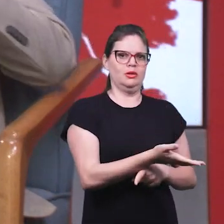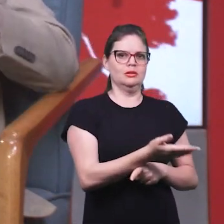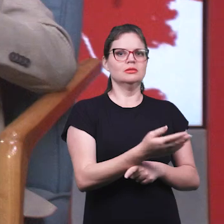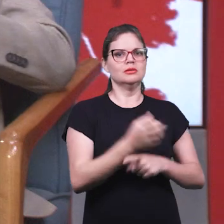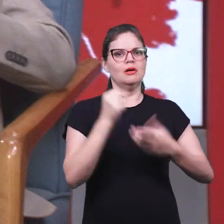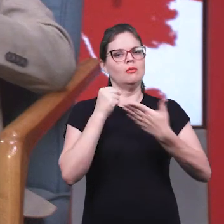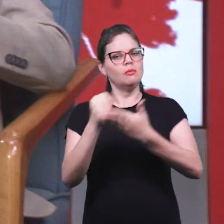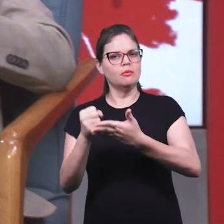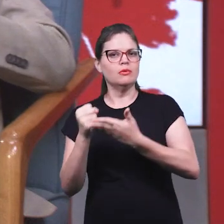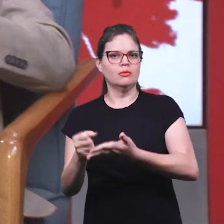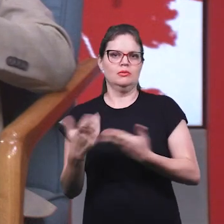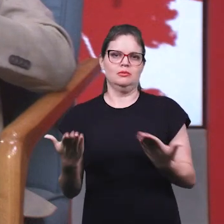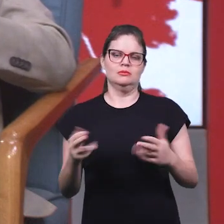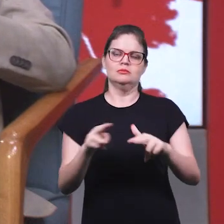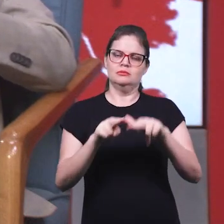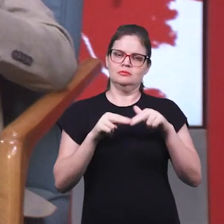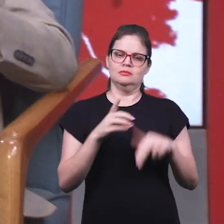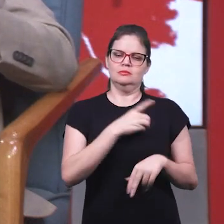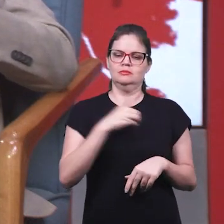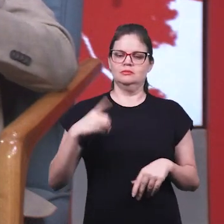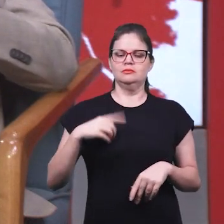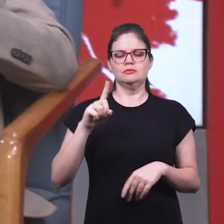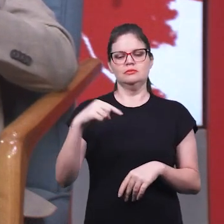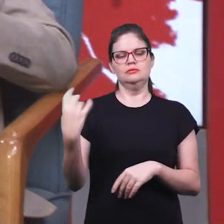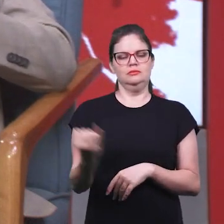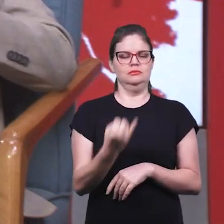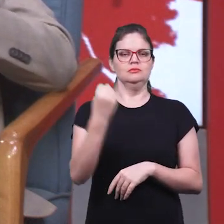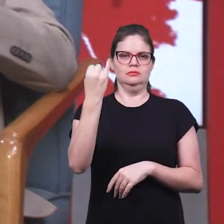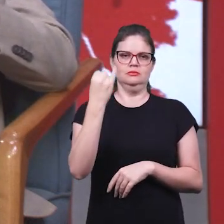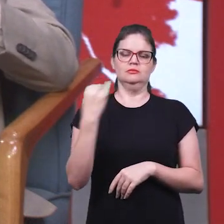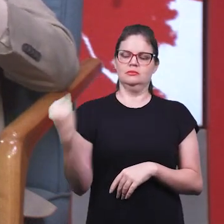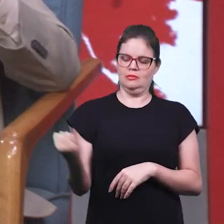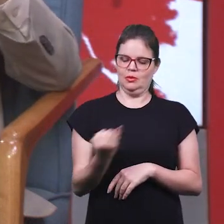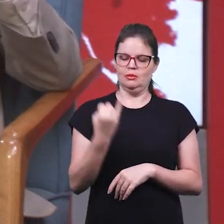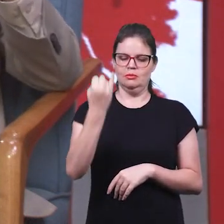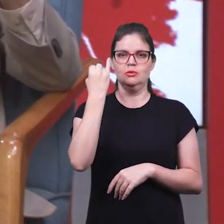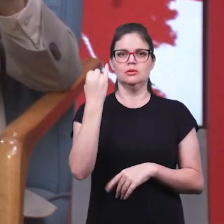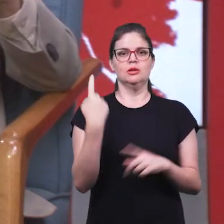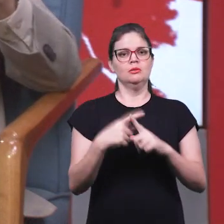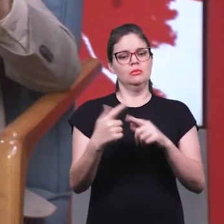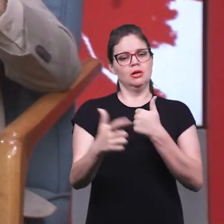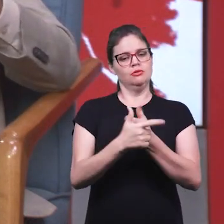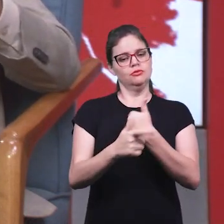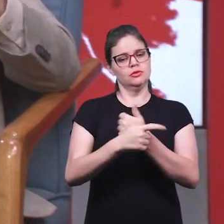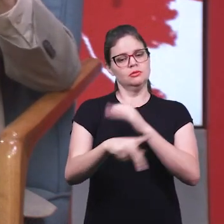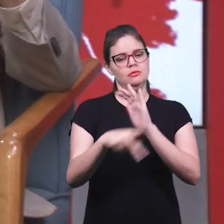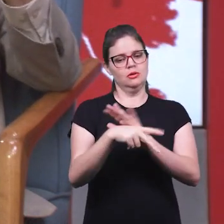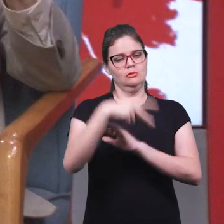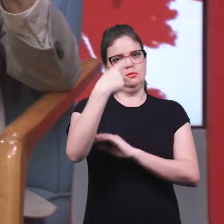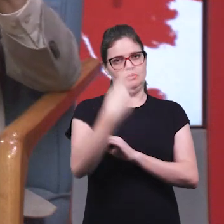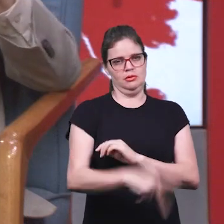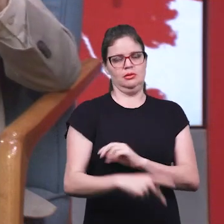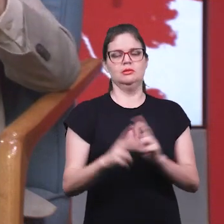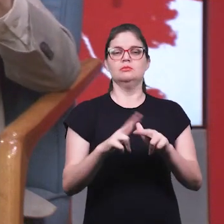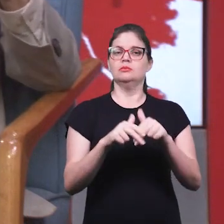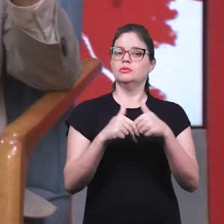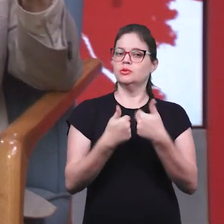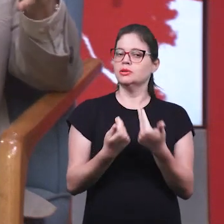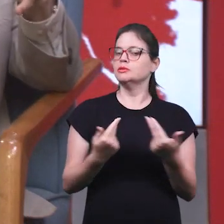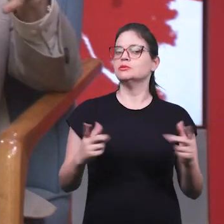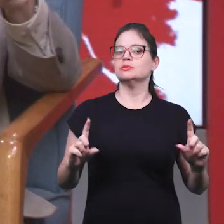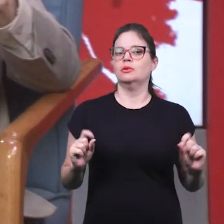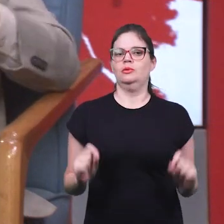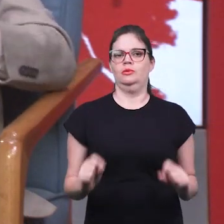isso, a participação do diácono é muito importante, não é? Aquilo que é a função dele, com o exercício dele. É